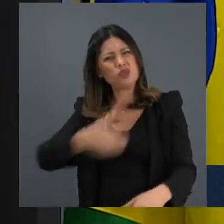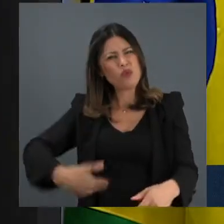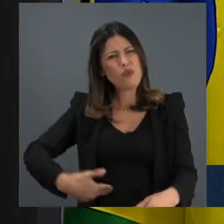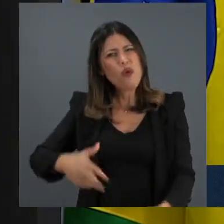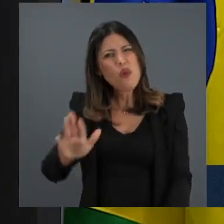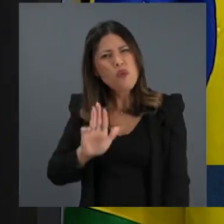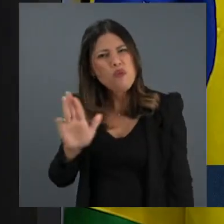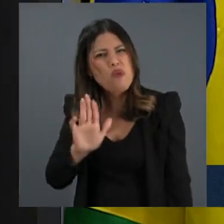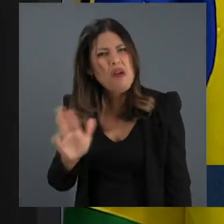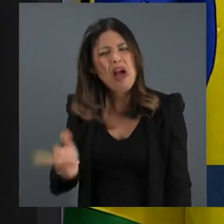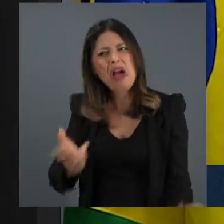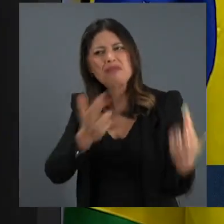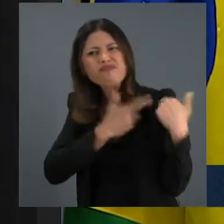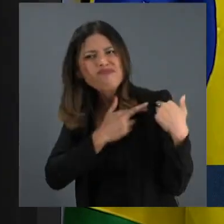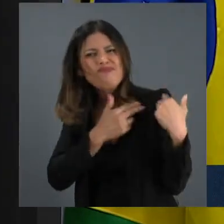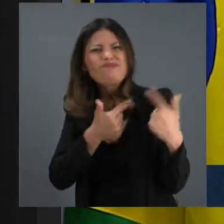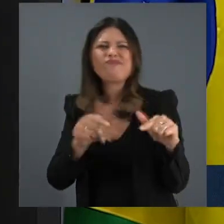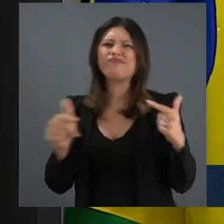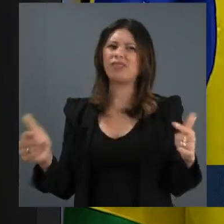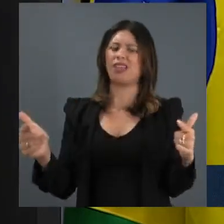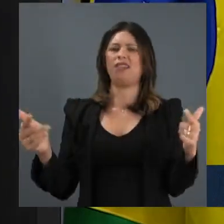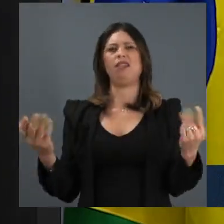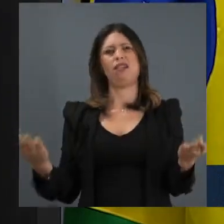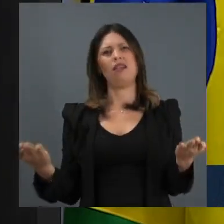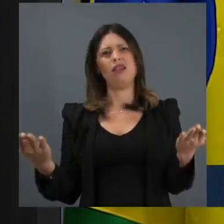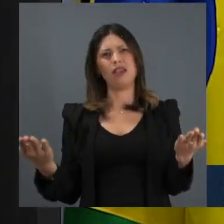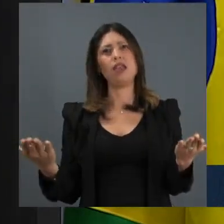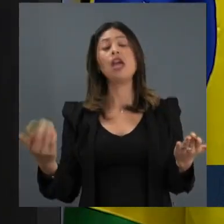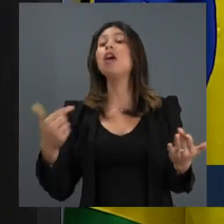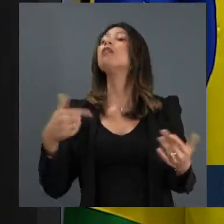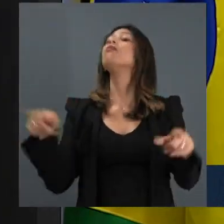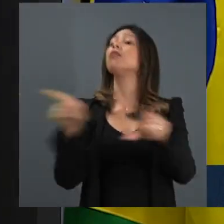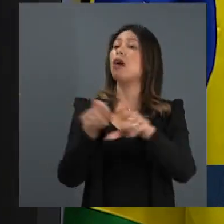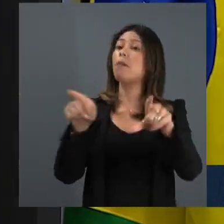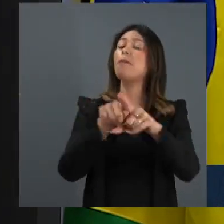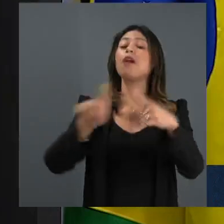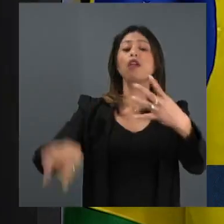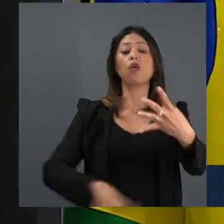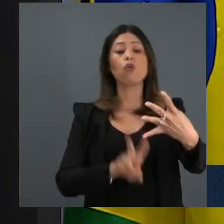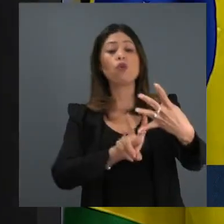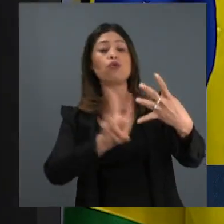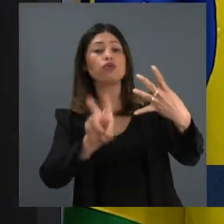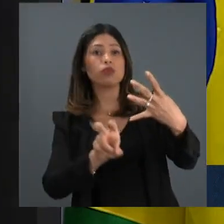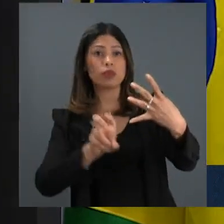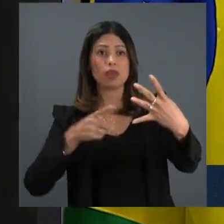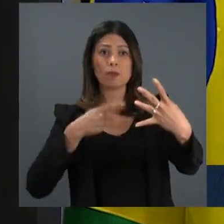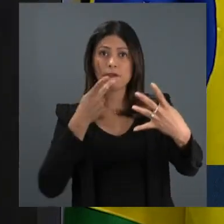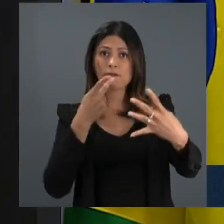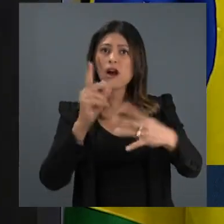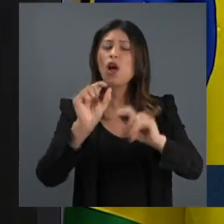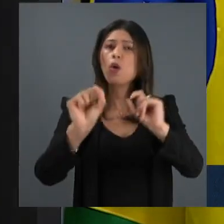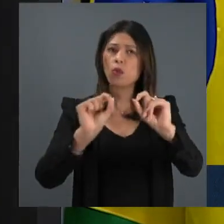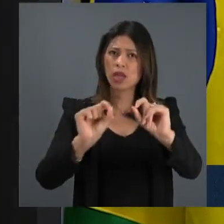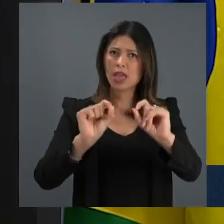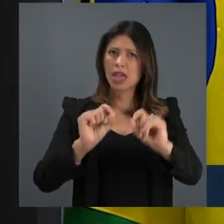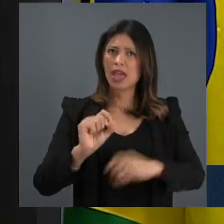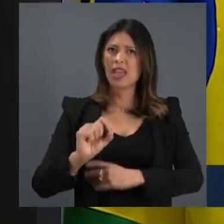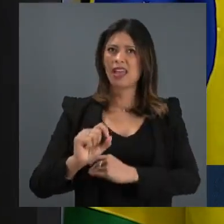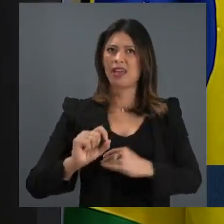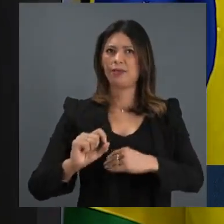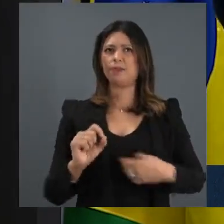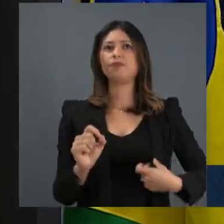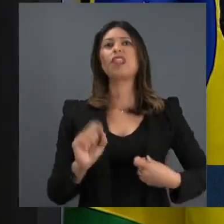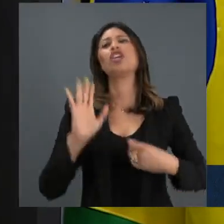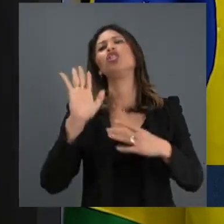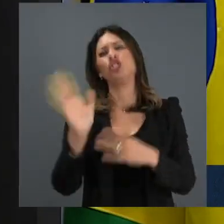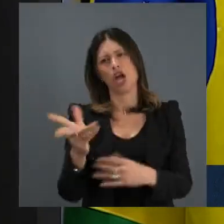perdulário. E eu quero falar aqui sobre um escândalo que está para se desenrolar. Aliás,